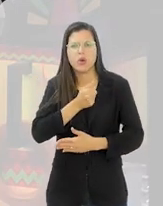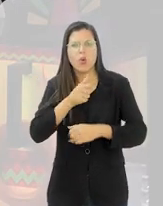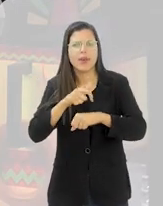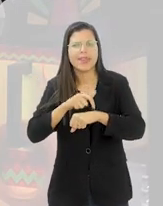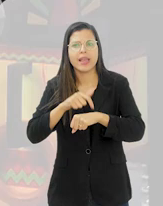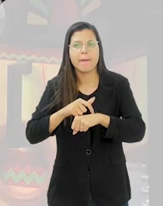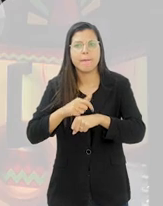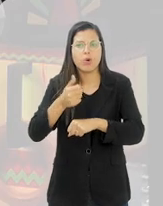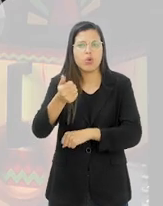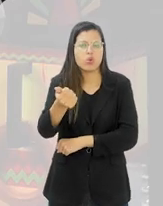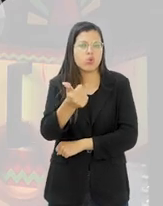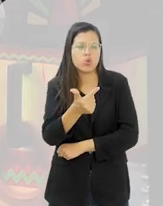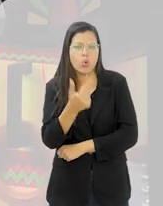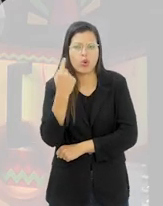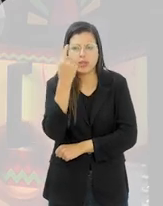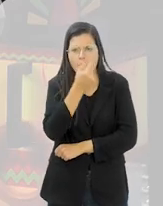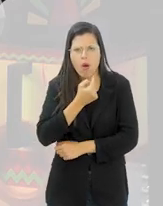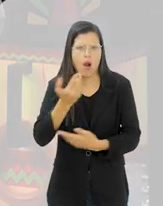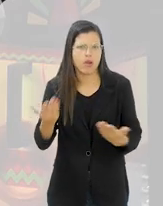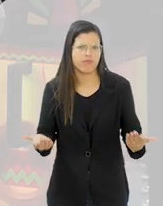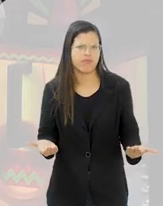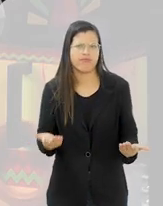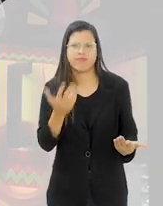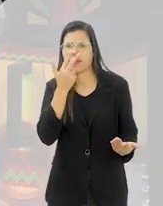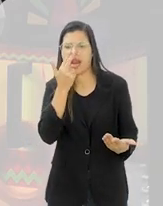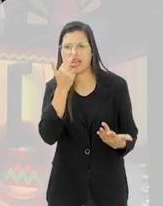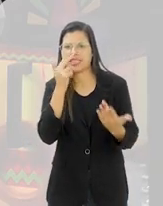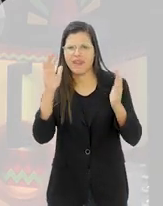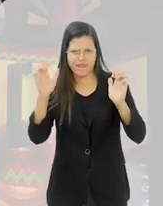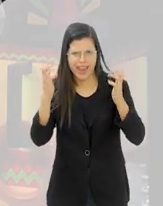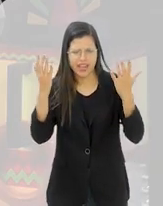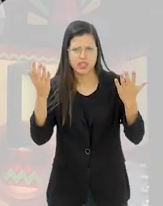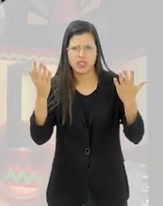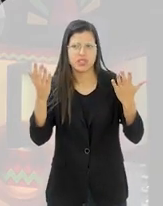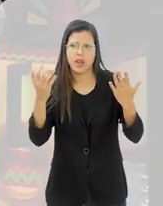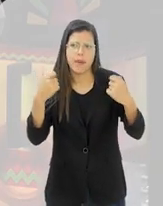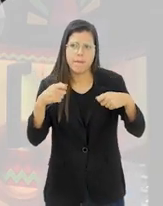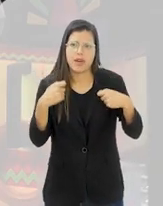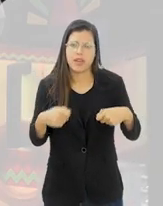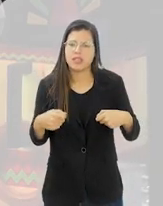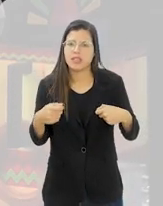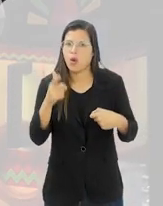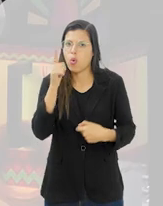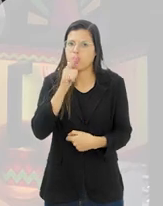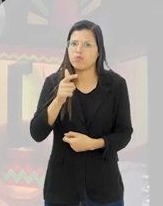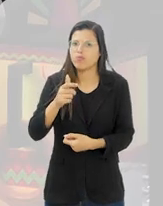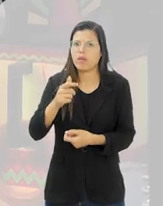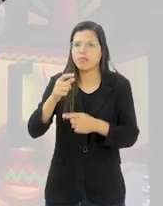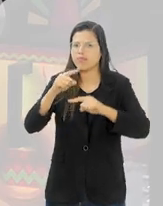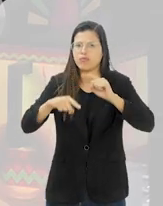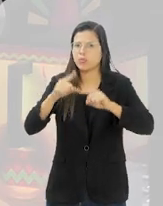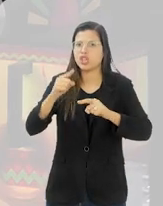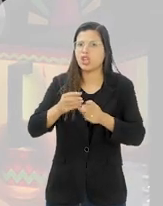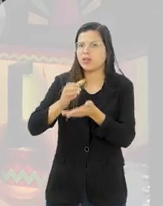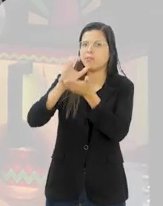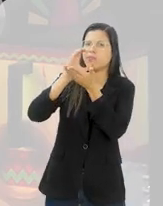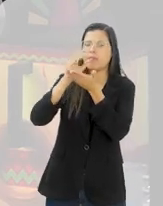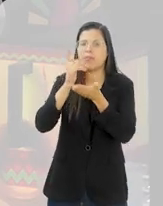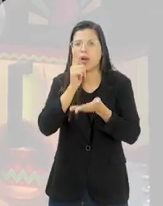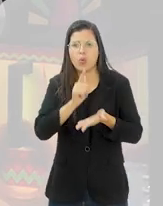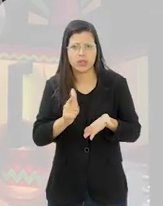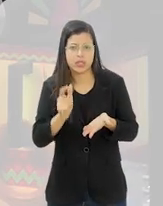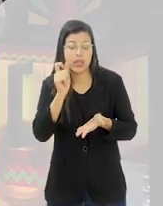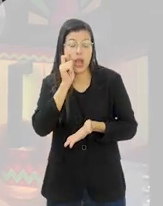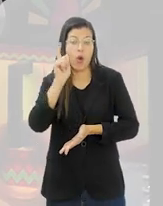tempo tem seu espetáculo? Aí você fala, 12 horas. Eu falo, pô, aí é festa rave. Aí você tem que tomar alguma coisa, um aditivo, para você aguentar esse tempo todo.